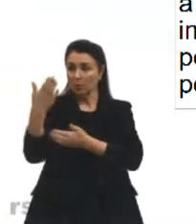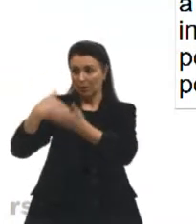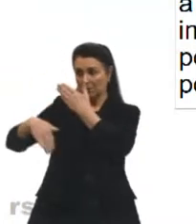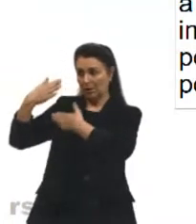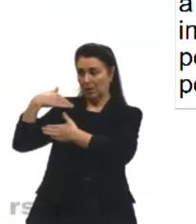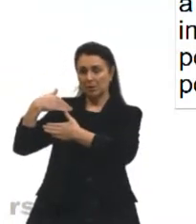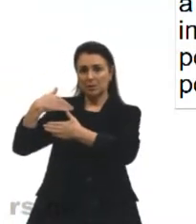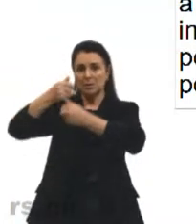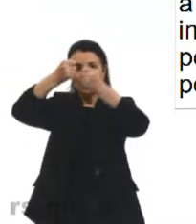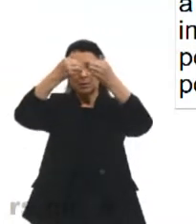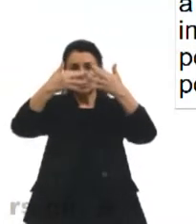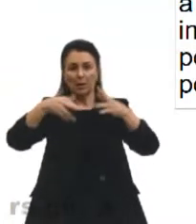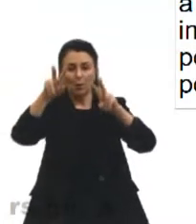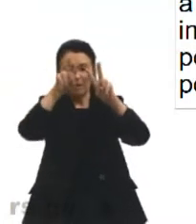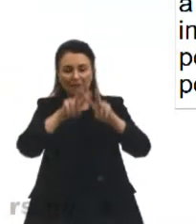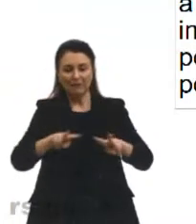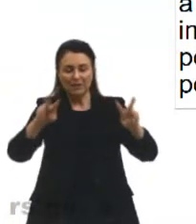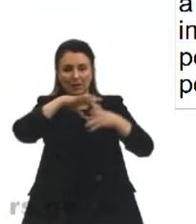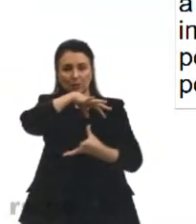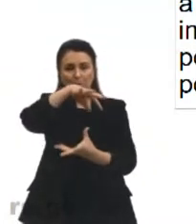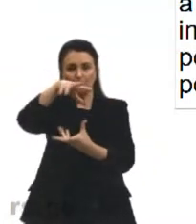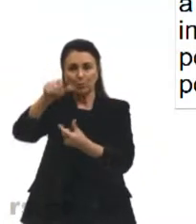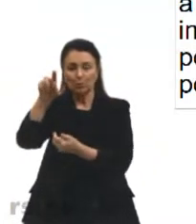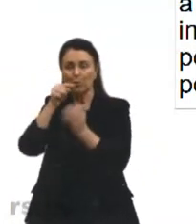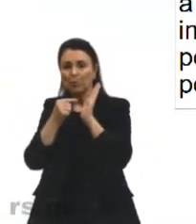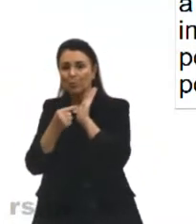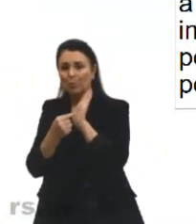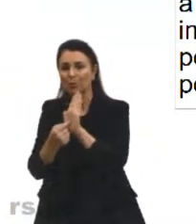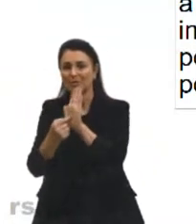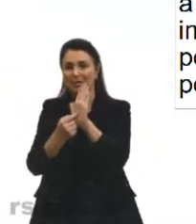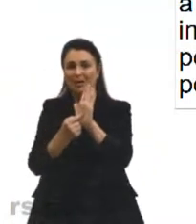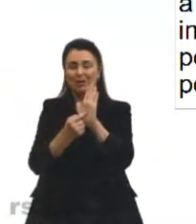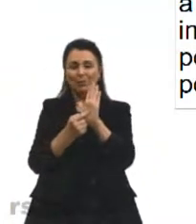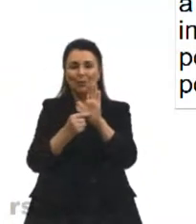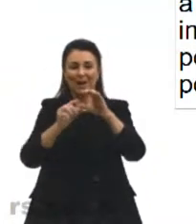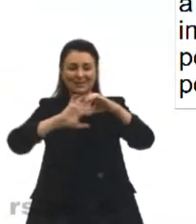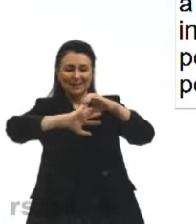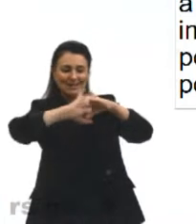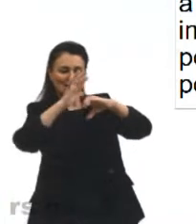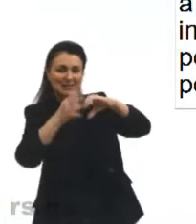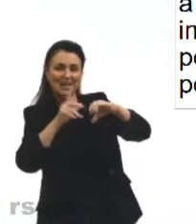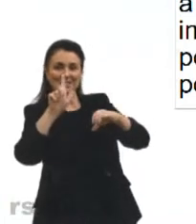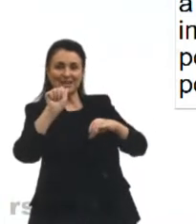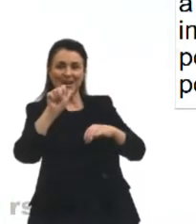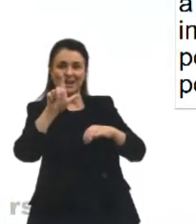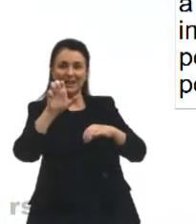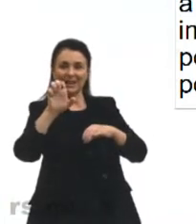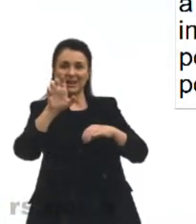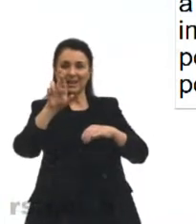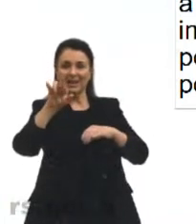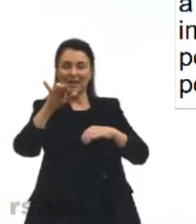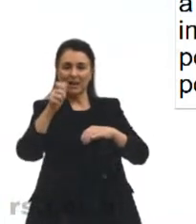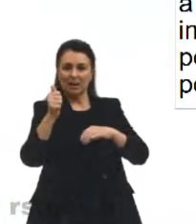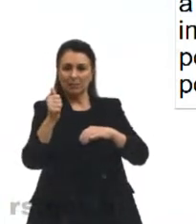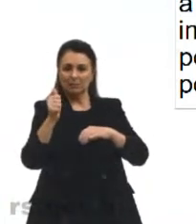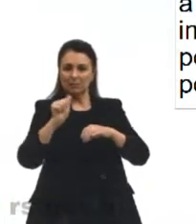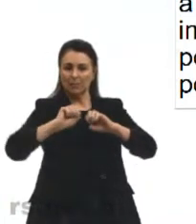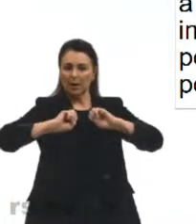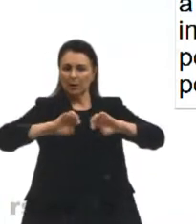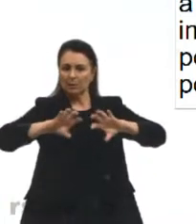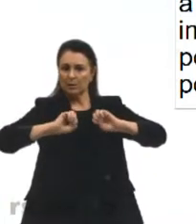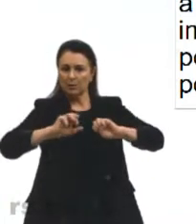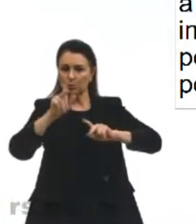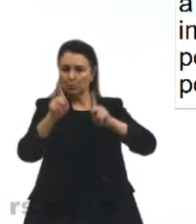mundo a partir desse gigantesco livro de imagens que são as Galerias a educação dos povos que desconhecem a